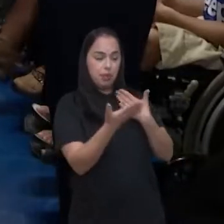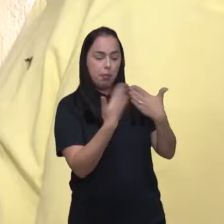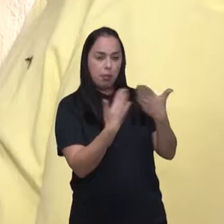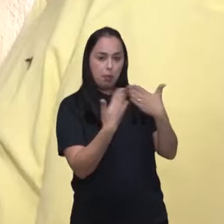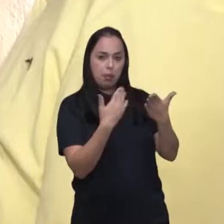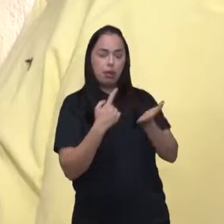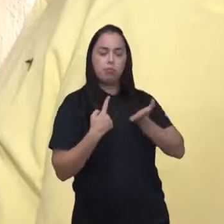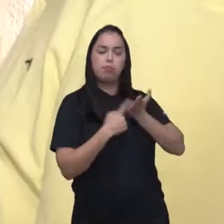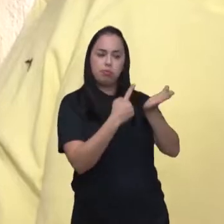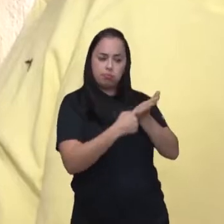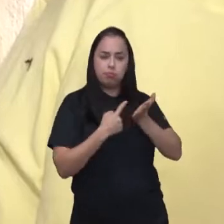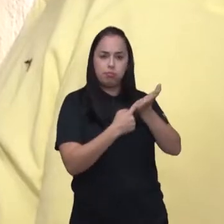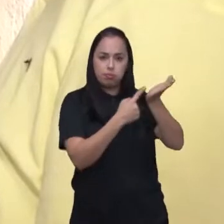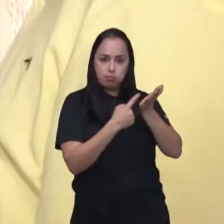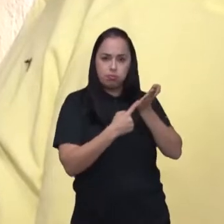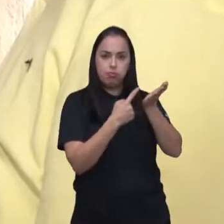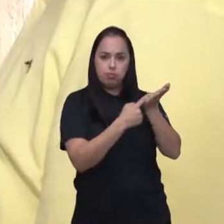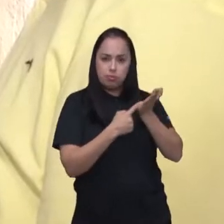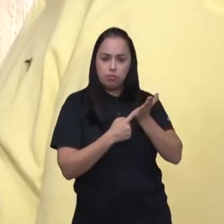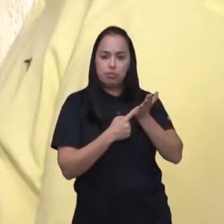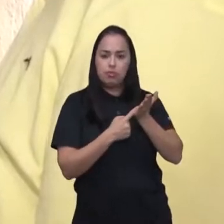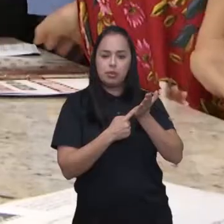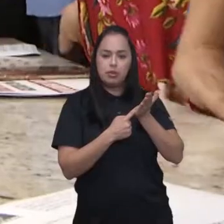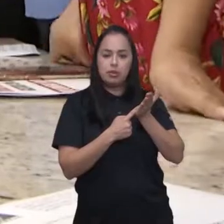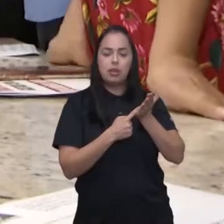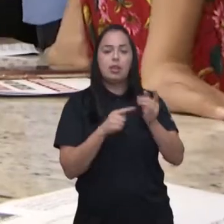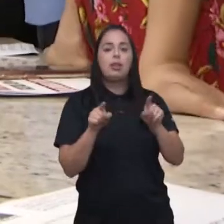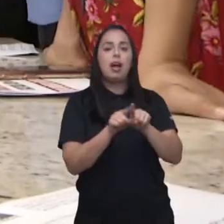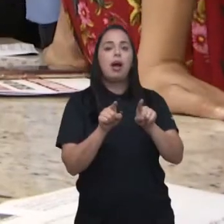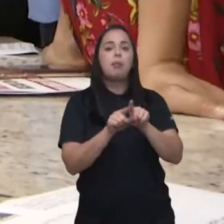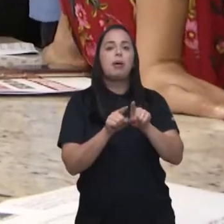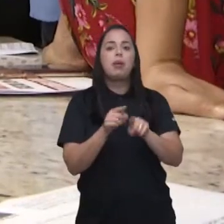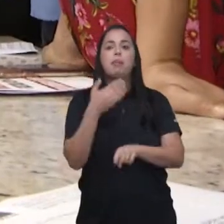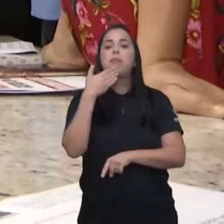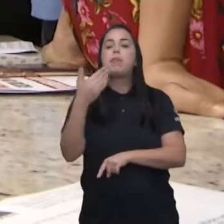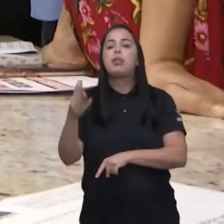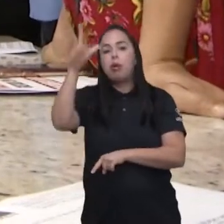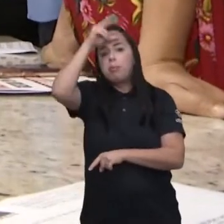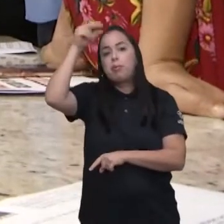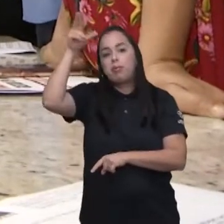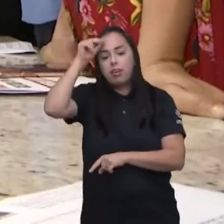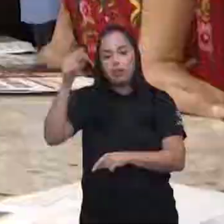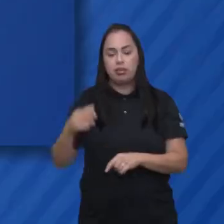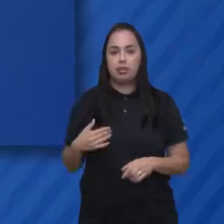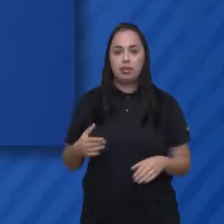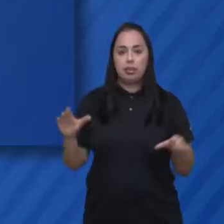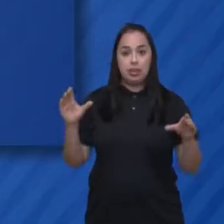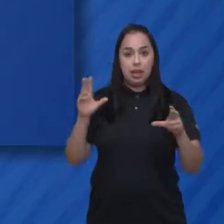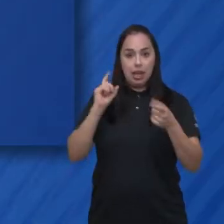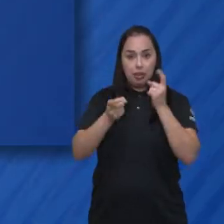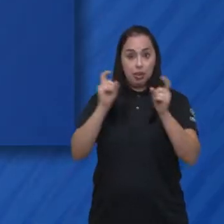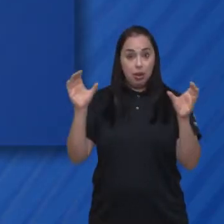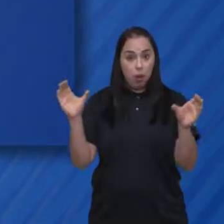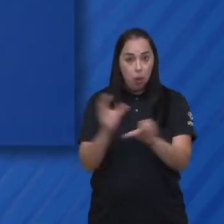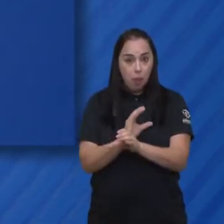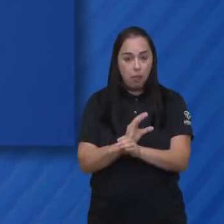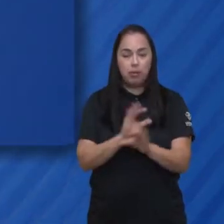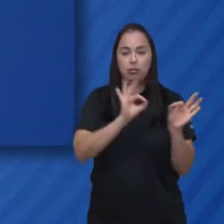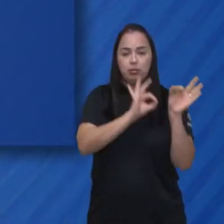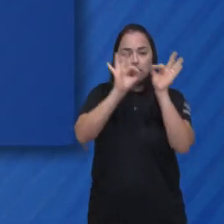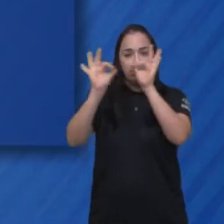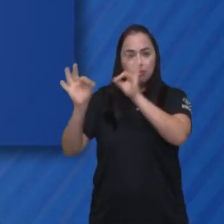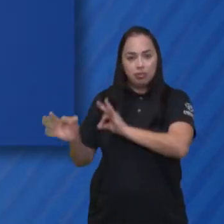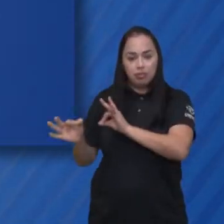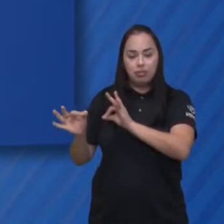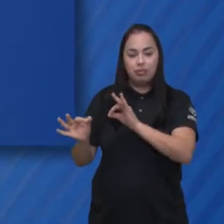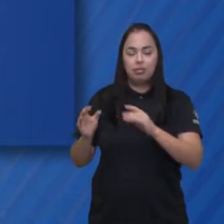com grupo e se comprometeram a fiscalizar a situação assim como levar eu tô poder público a sessão na íntegra